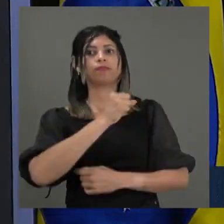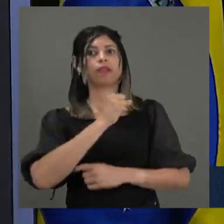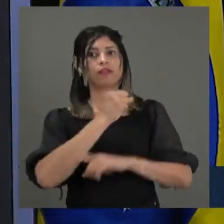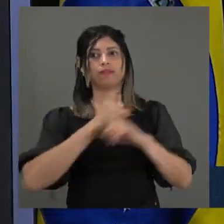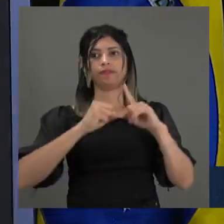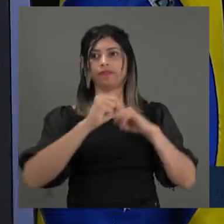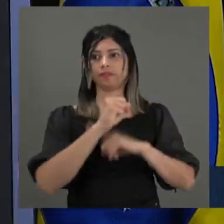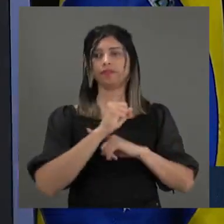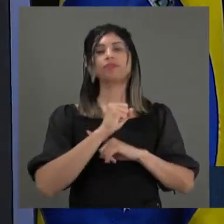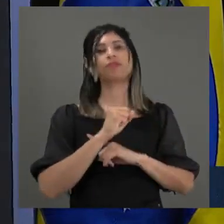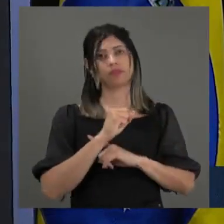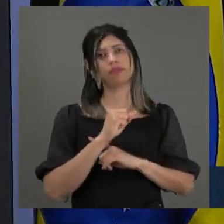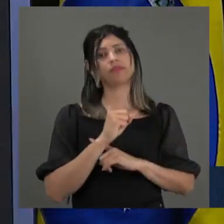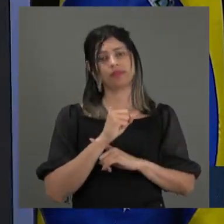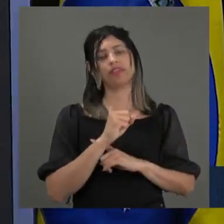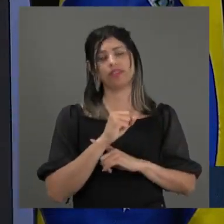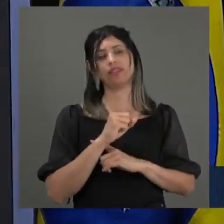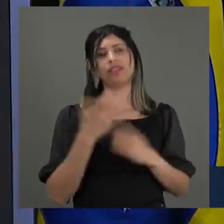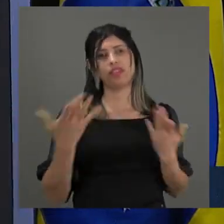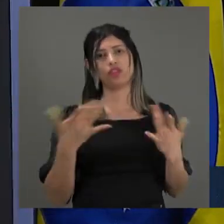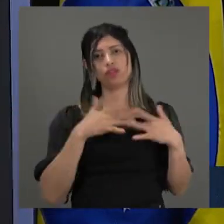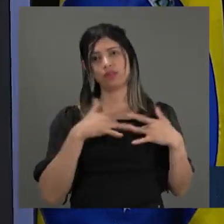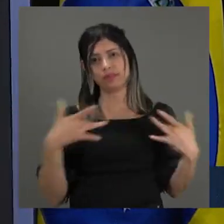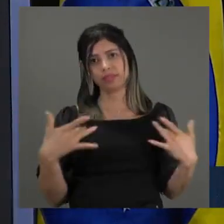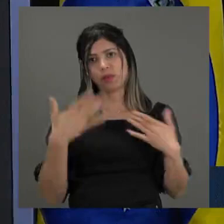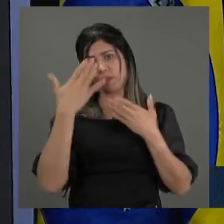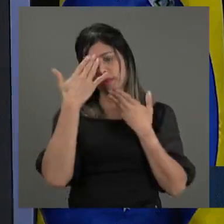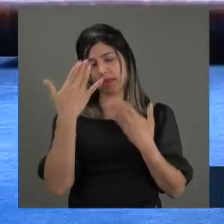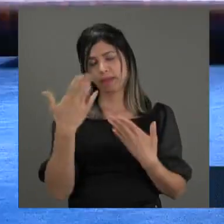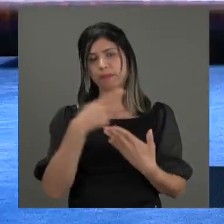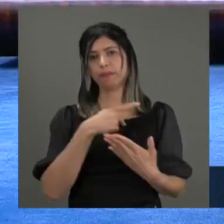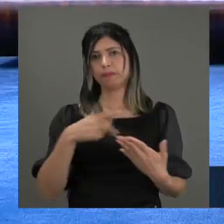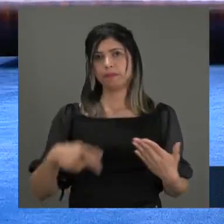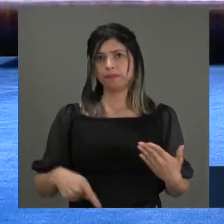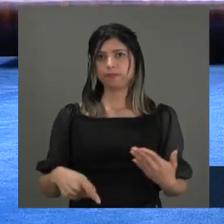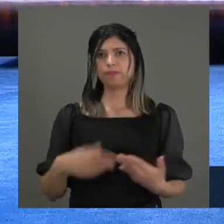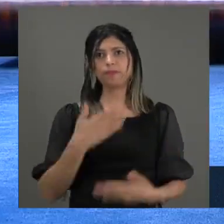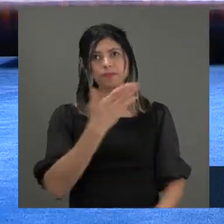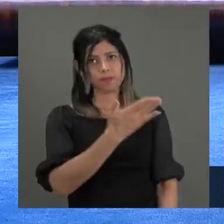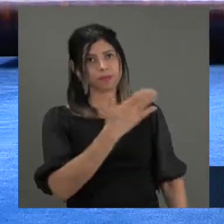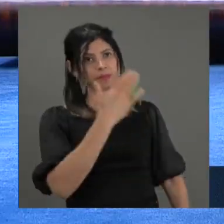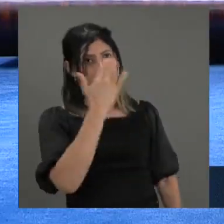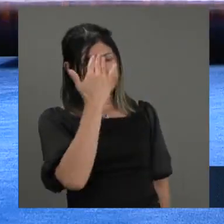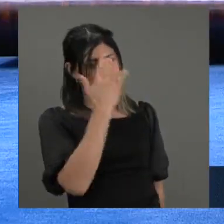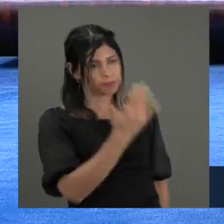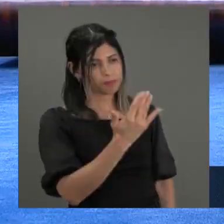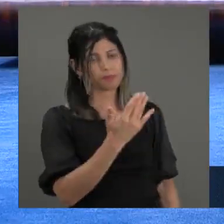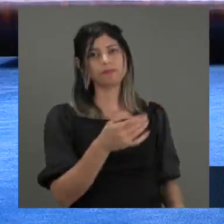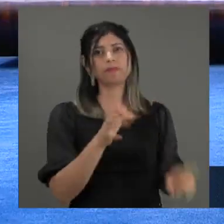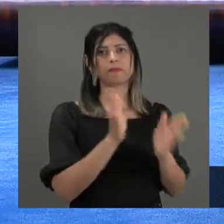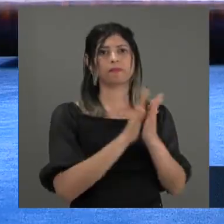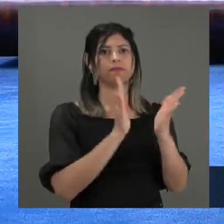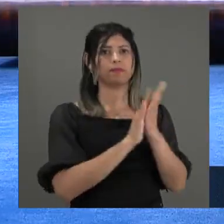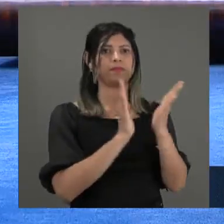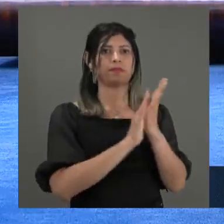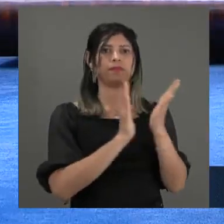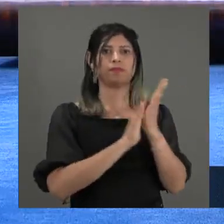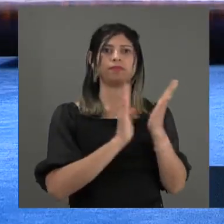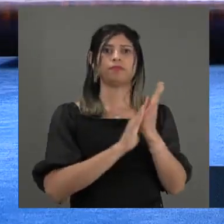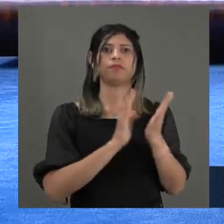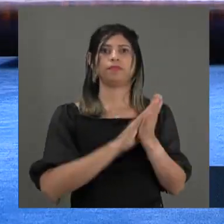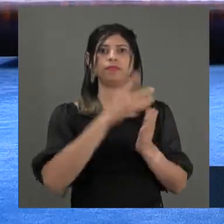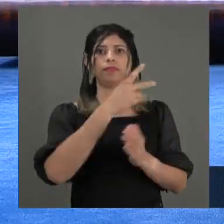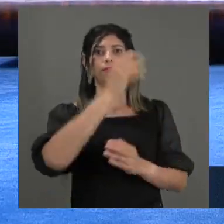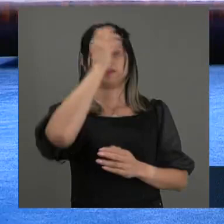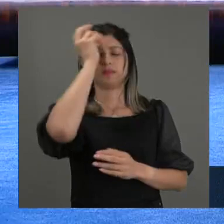da sociedade, prestar o nosso serviço. Obrigado, presidente. Senador sergipano Laércio de Oliveira, parabéns pela sua sensatez